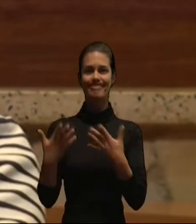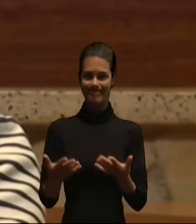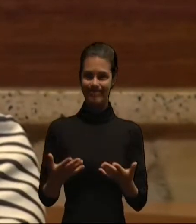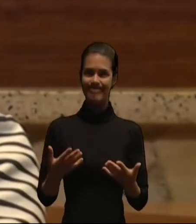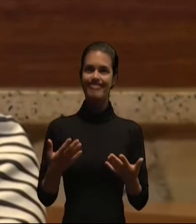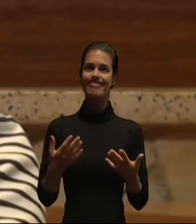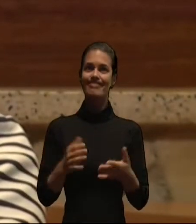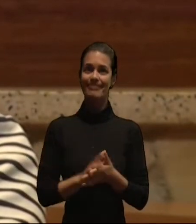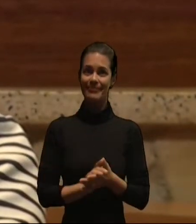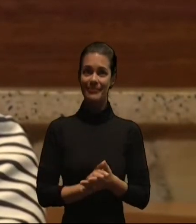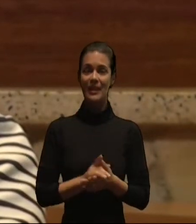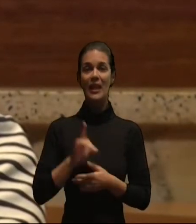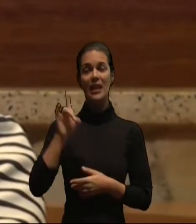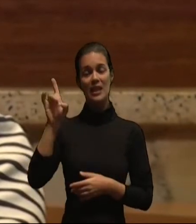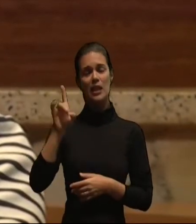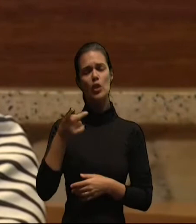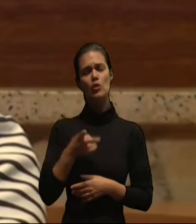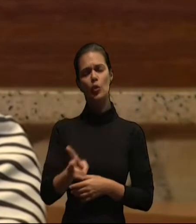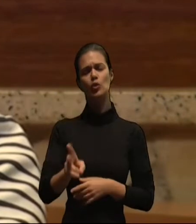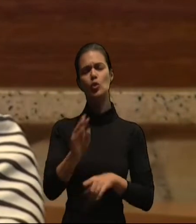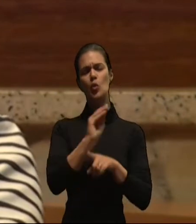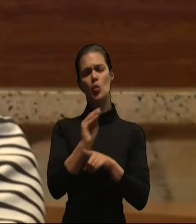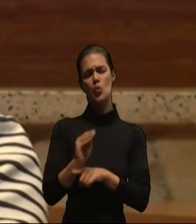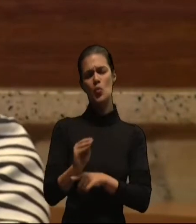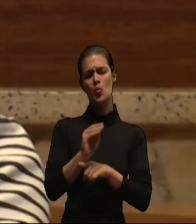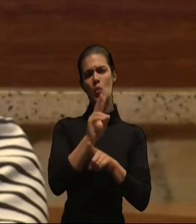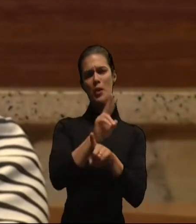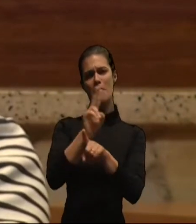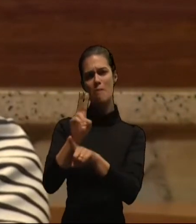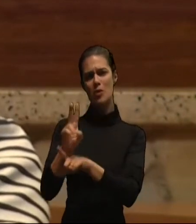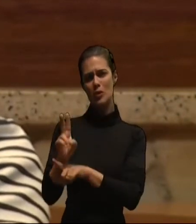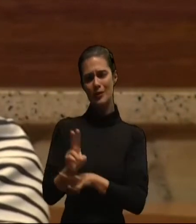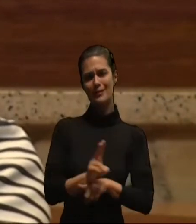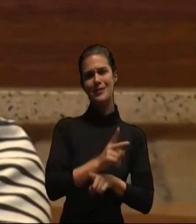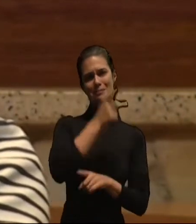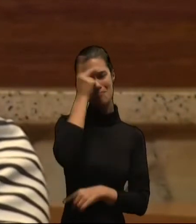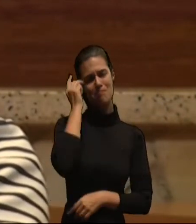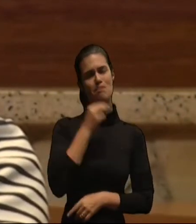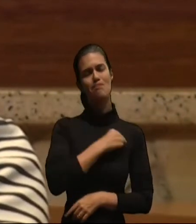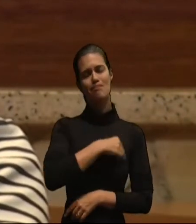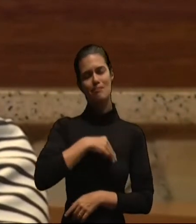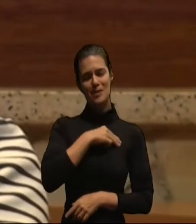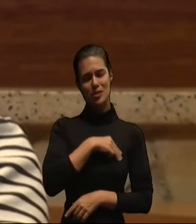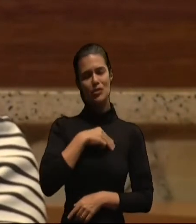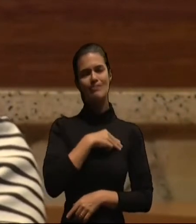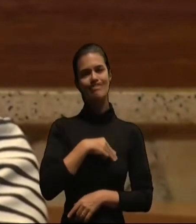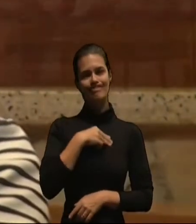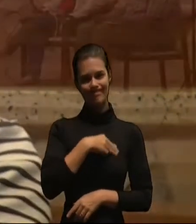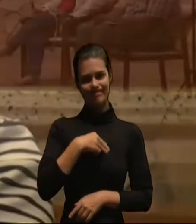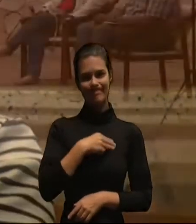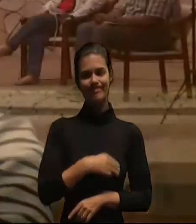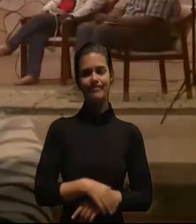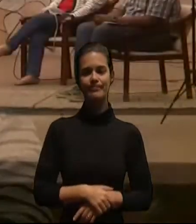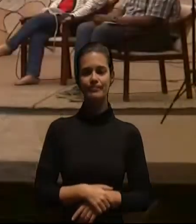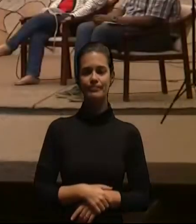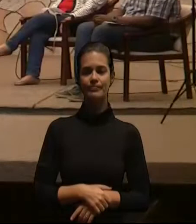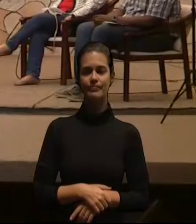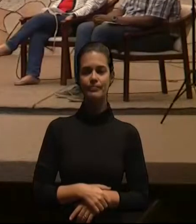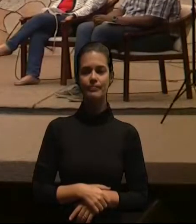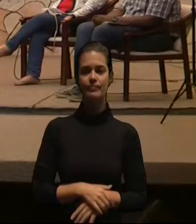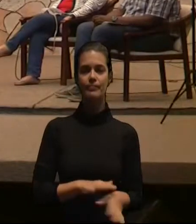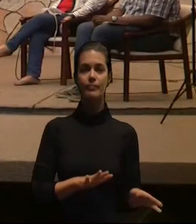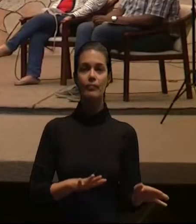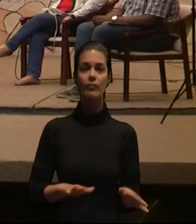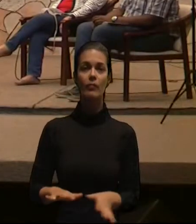obra. E que Deus continue protegendo e cuidando dos nossos missionários que estão tão longe. Amém, amém. O tema da minha mensagem